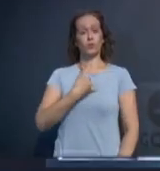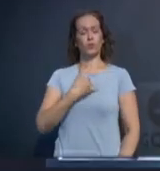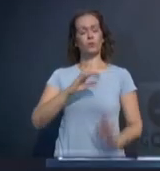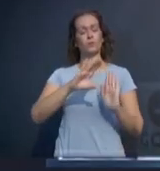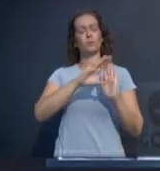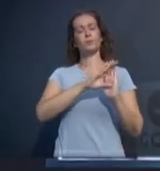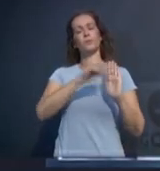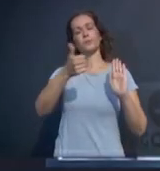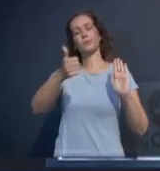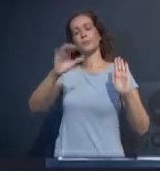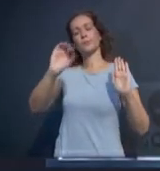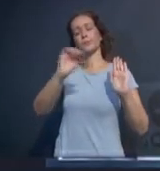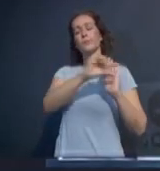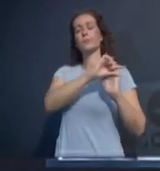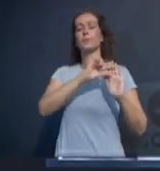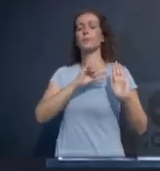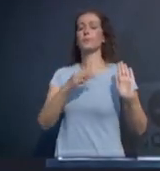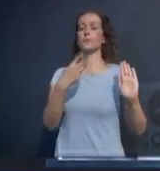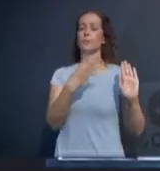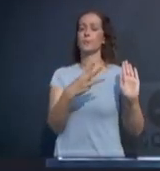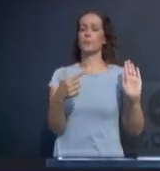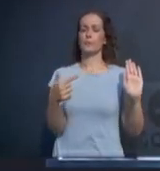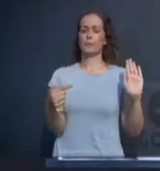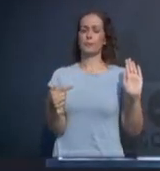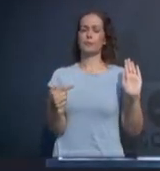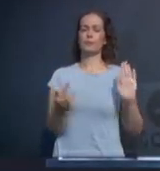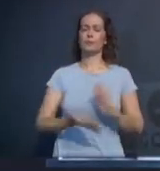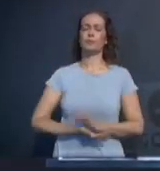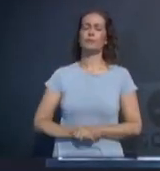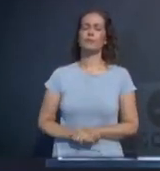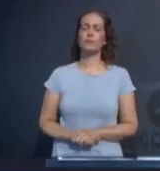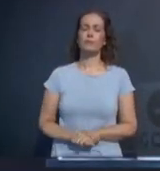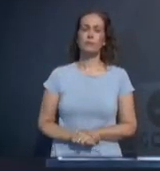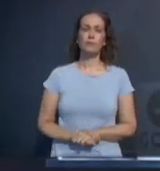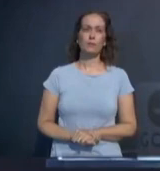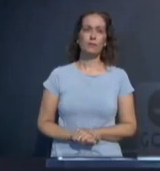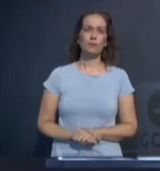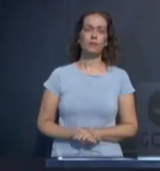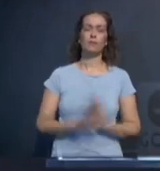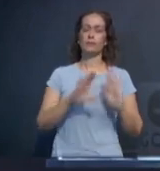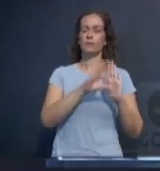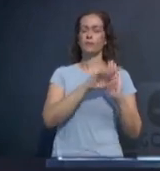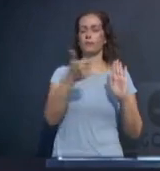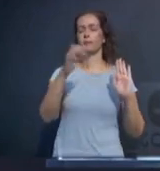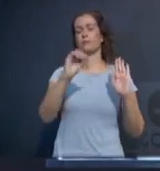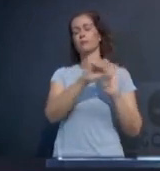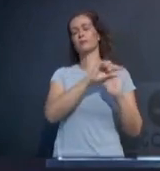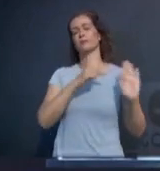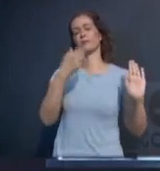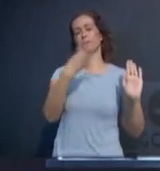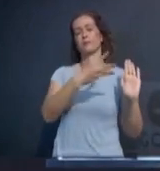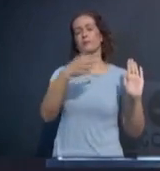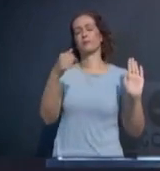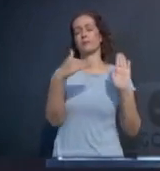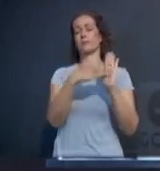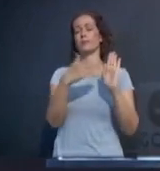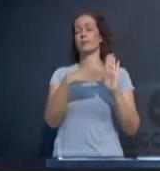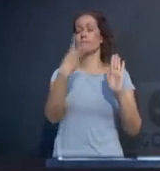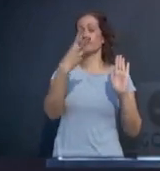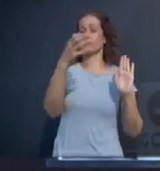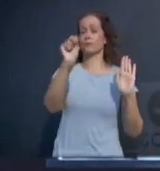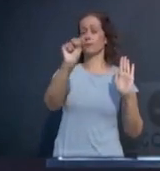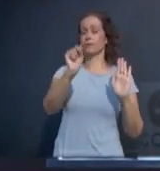do verso 37. João capítulo 10, o verso 37 e 38.